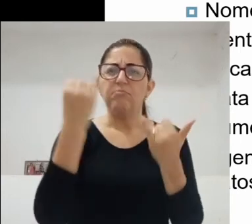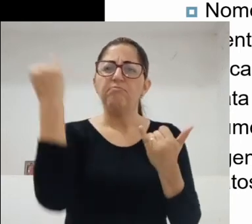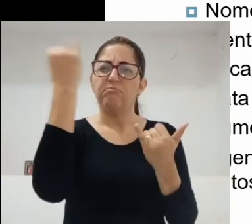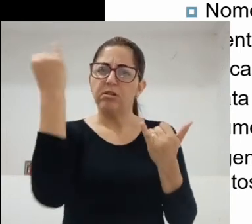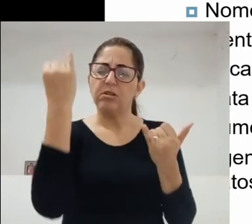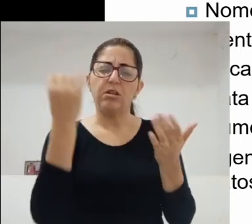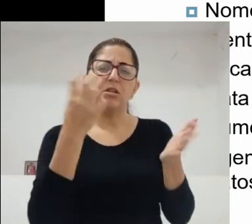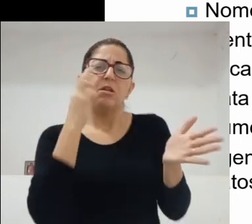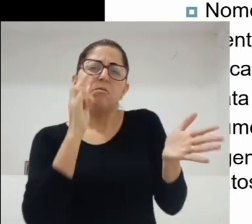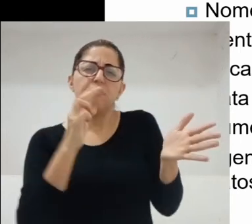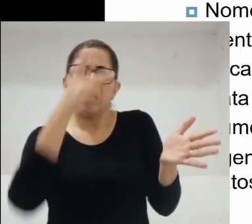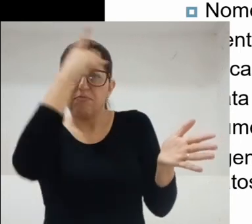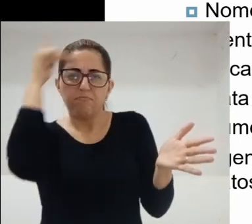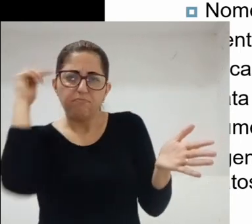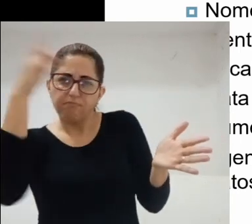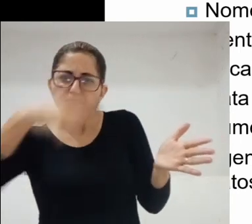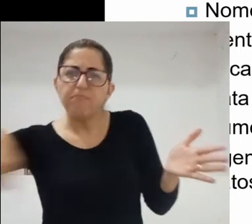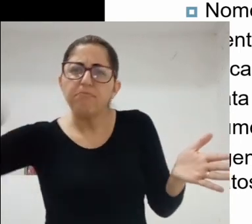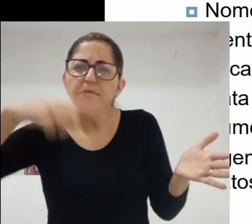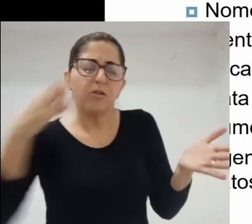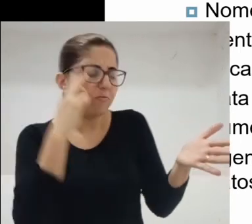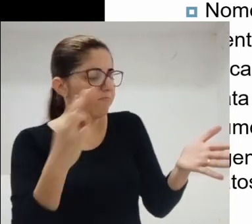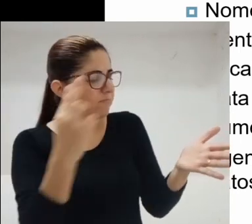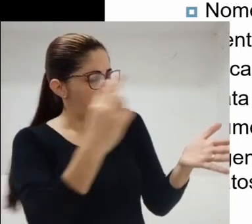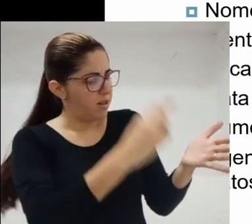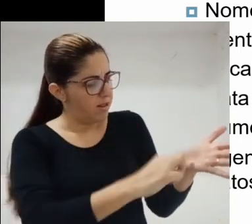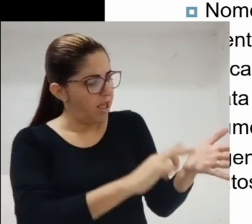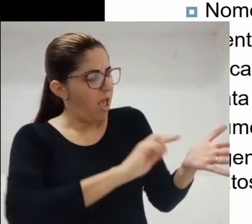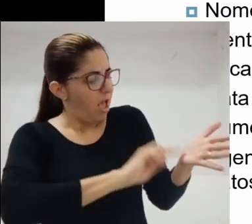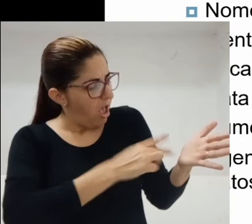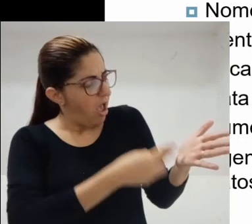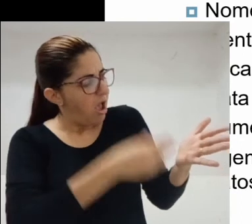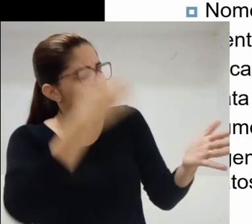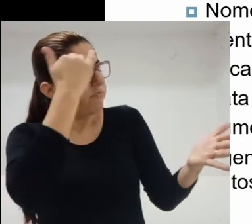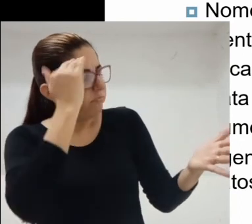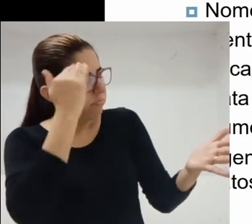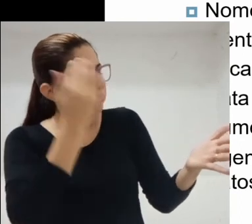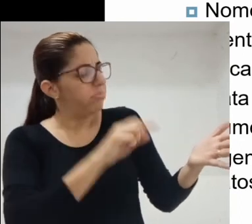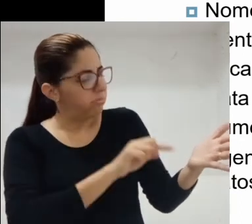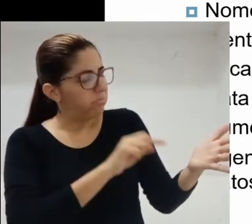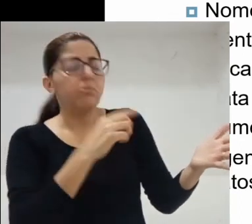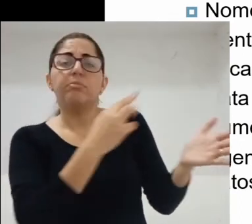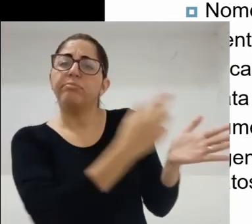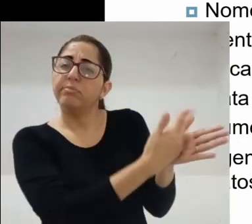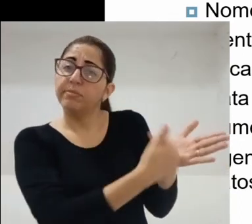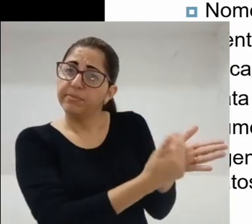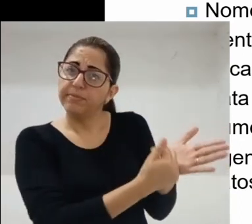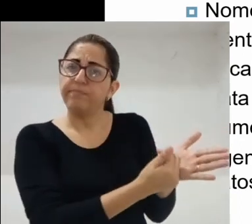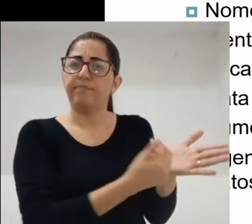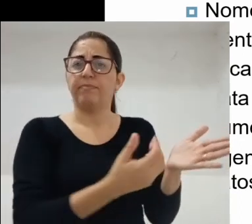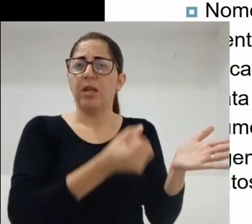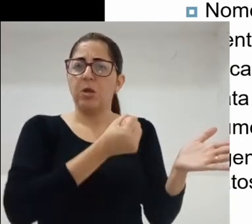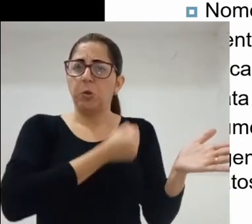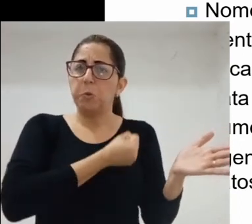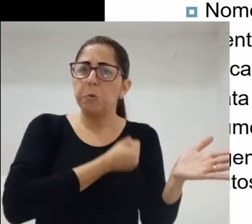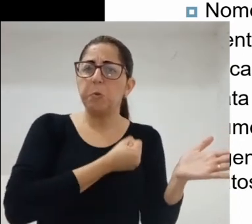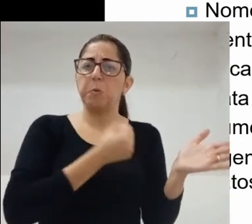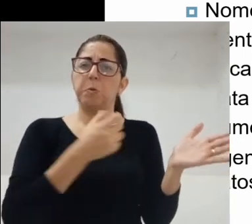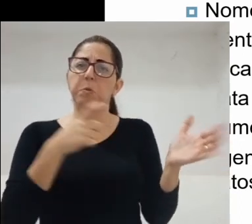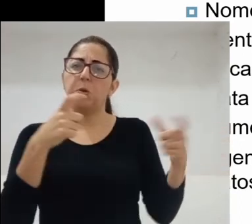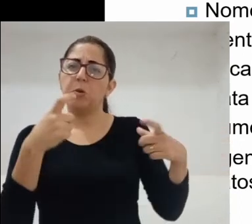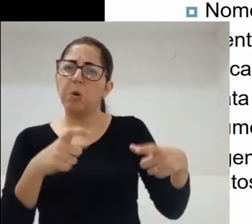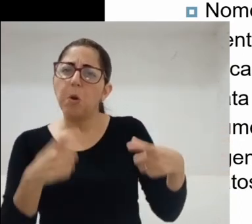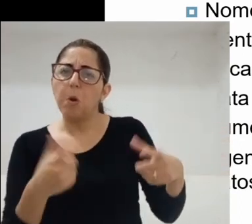ela vai conter várias informações que são relevantes para a leitura e interpretação desse desenho, né? Então, alguns